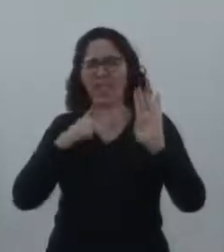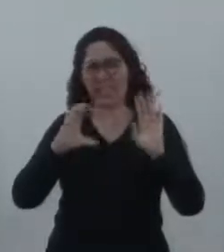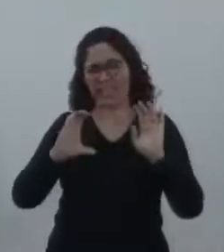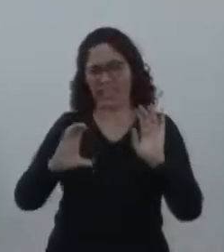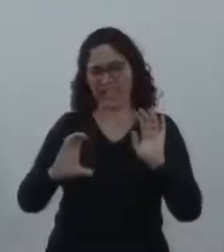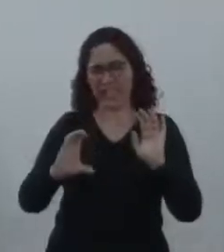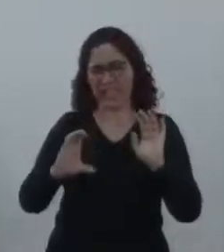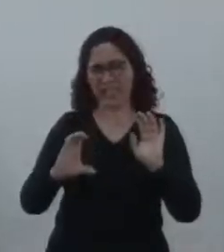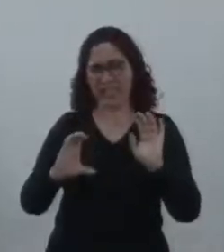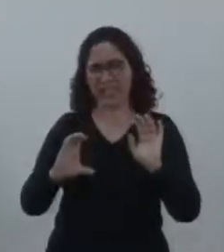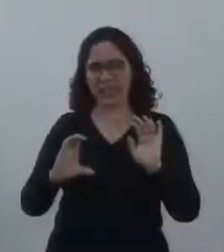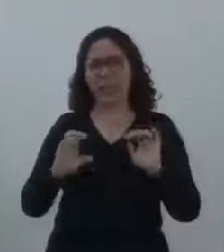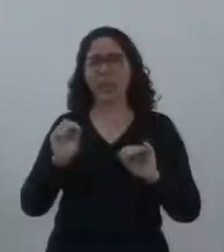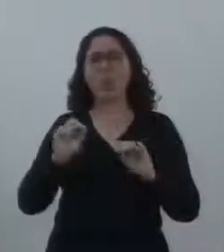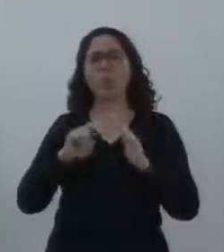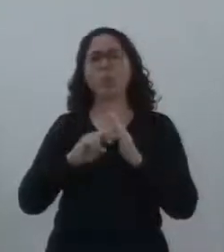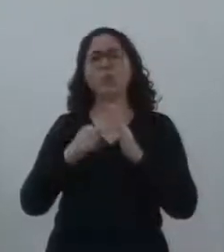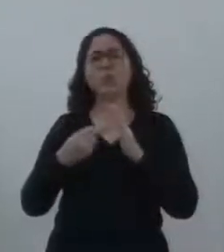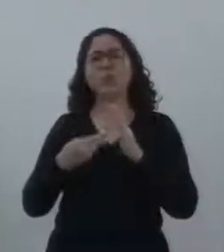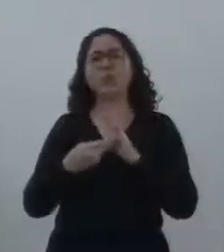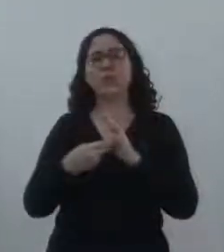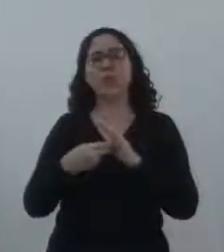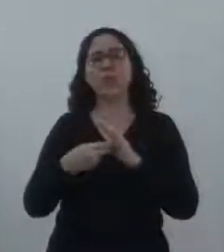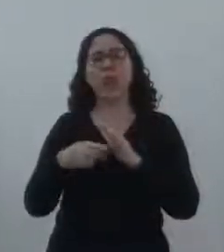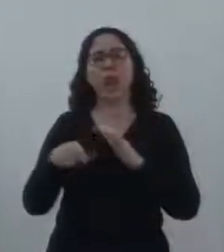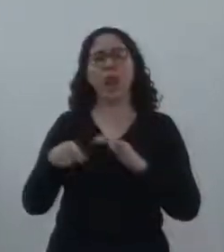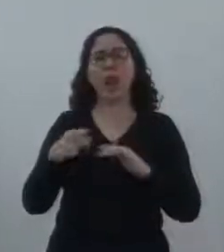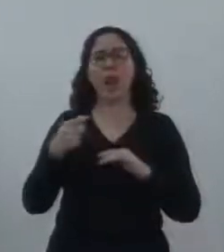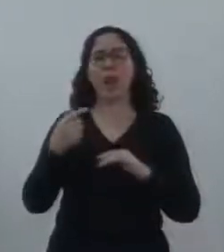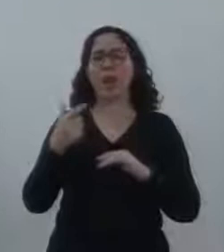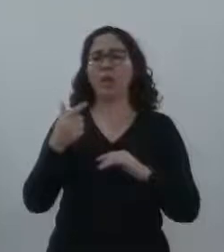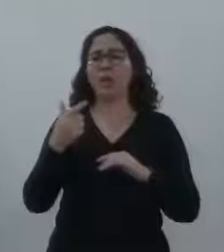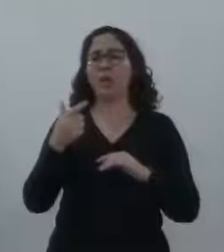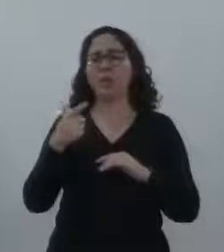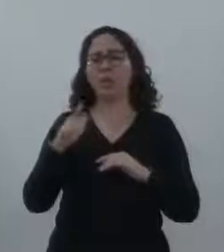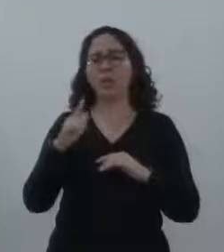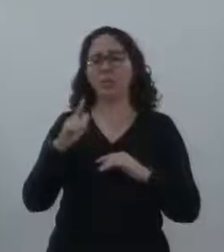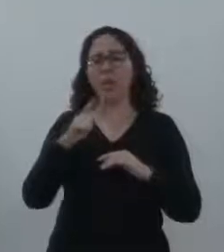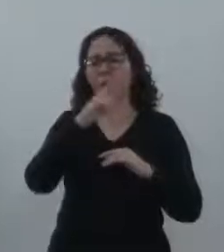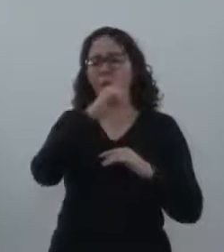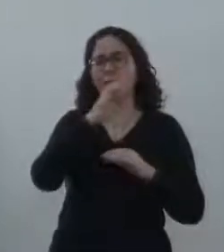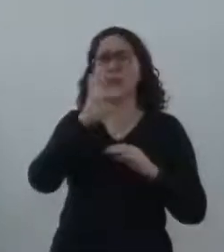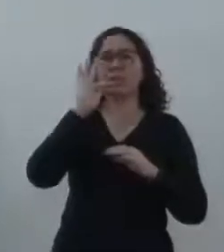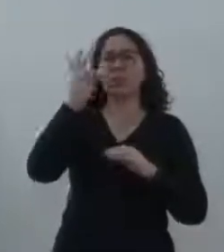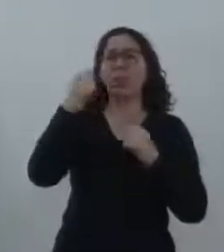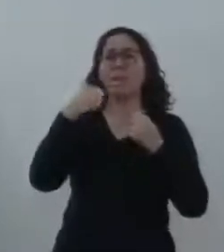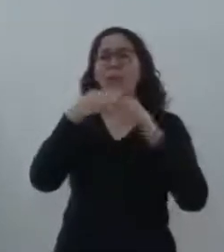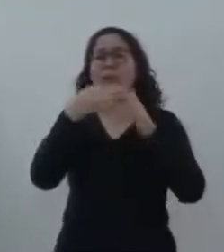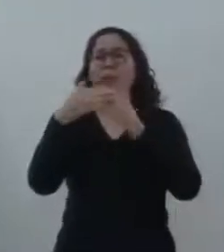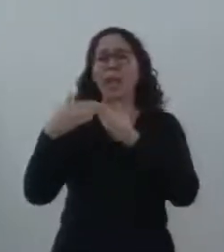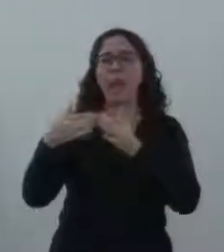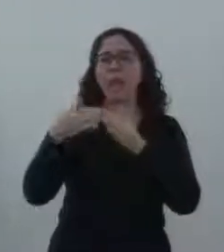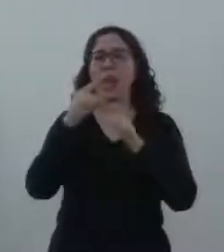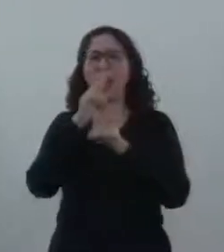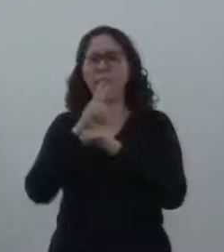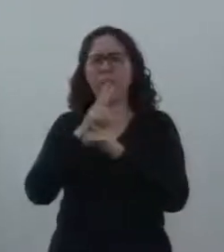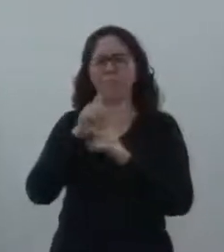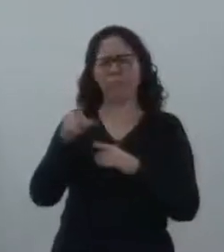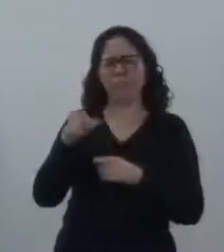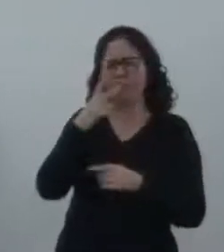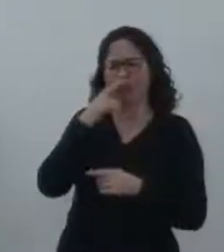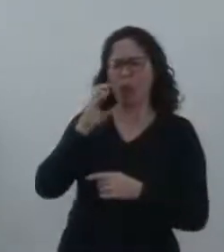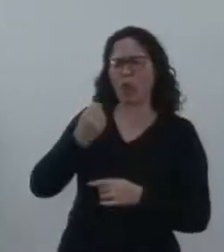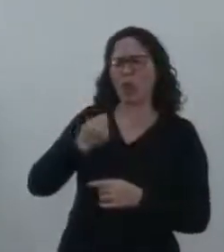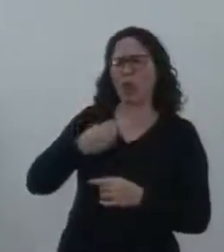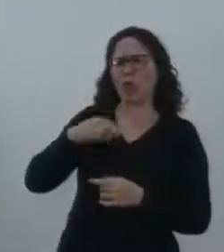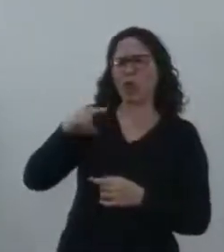C, ela não é elegível para obtenção de garantia. Para a definição desse ranking, são